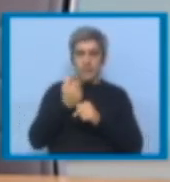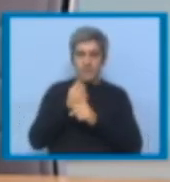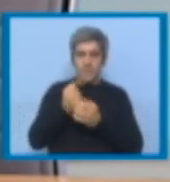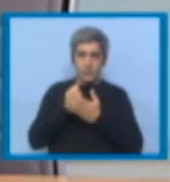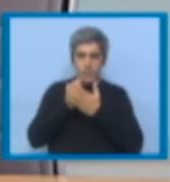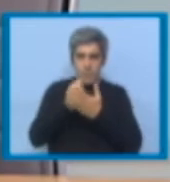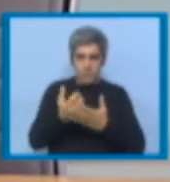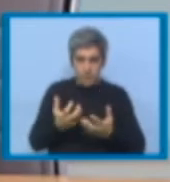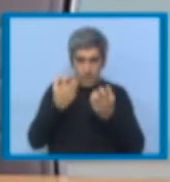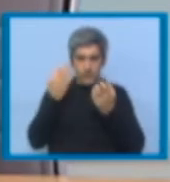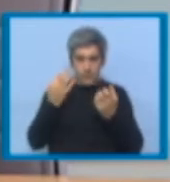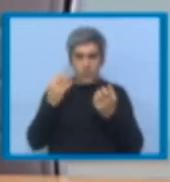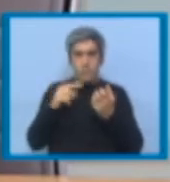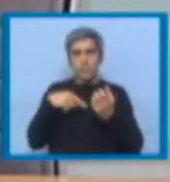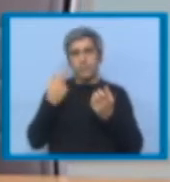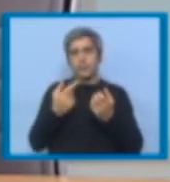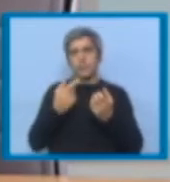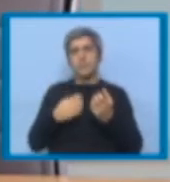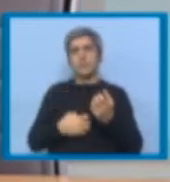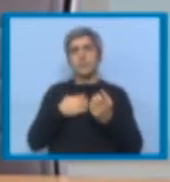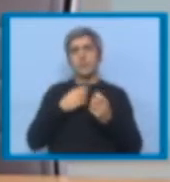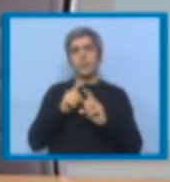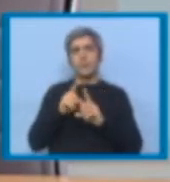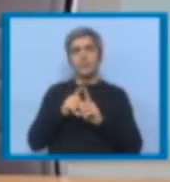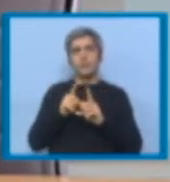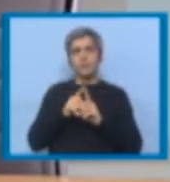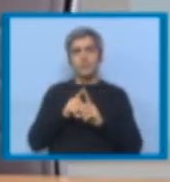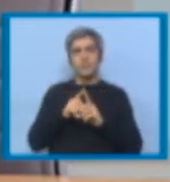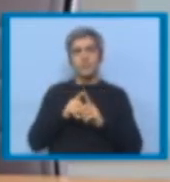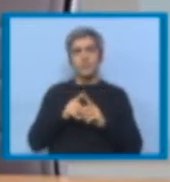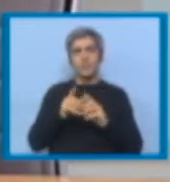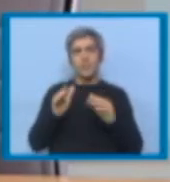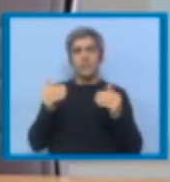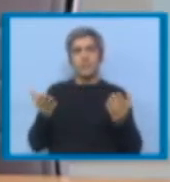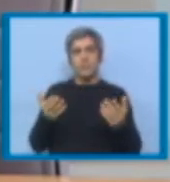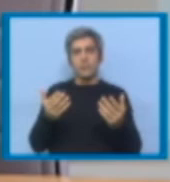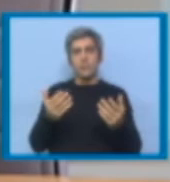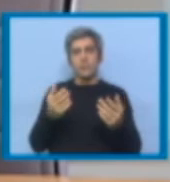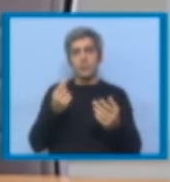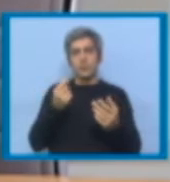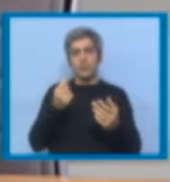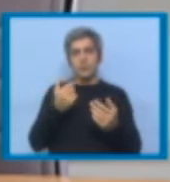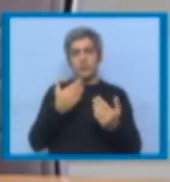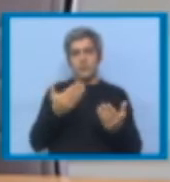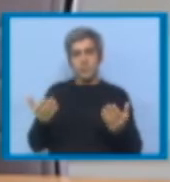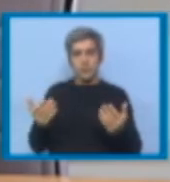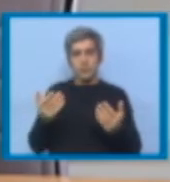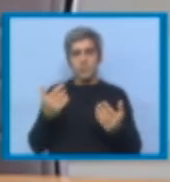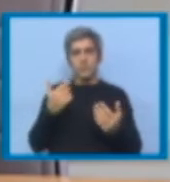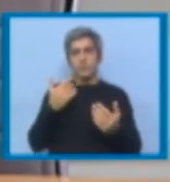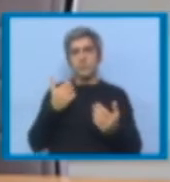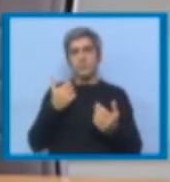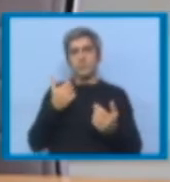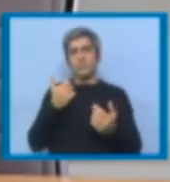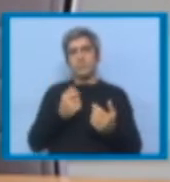nessa ajuda, depois tenham sentido que aquilo que deram, nomeadamente o dinheiro que deram, não